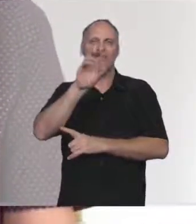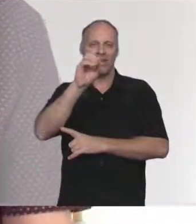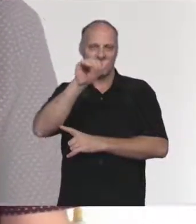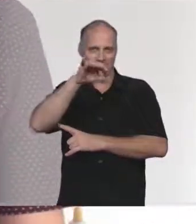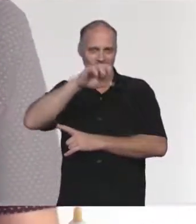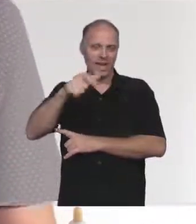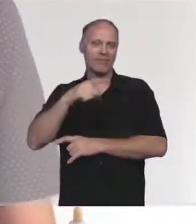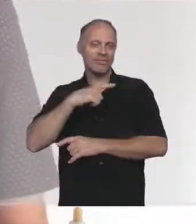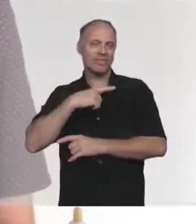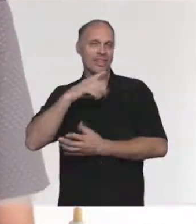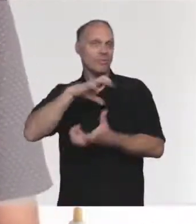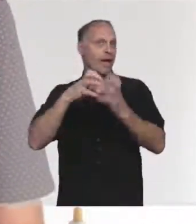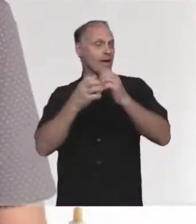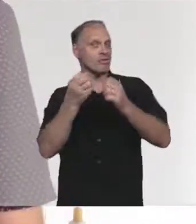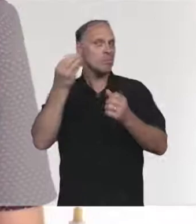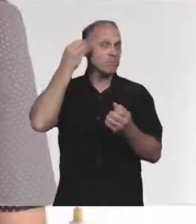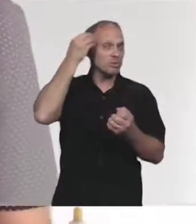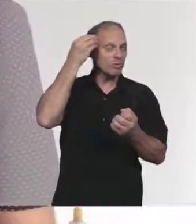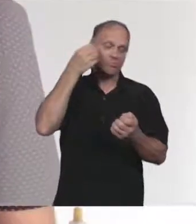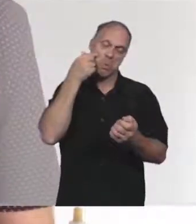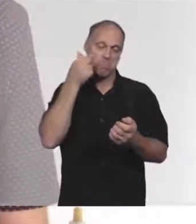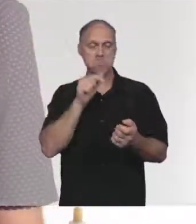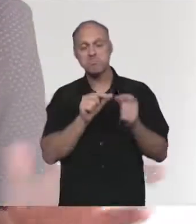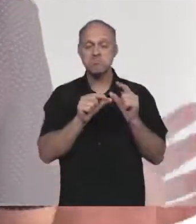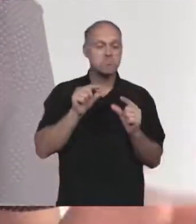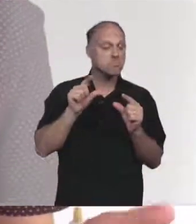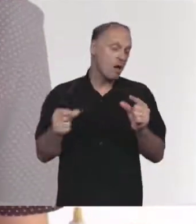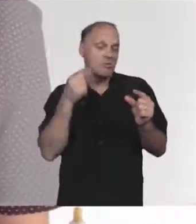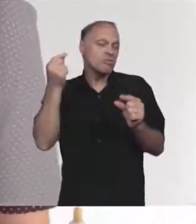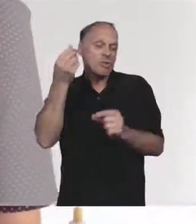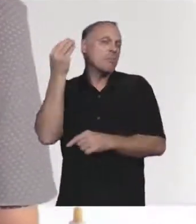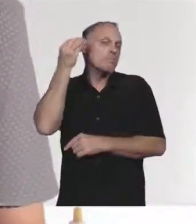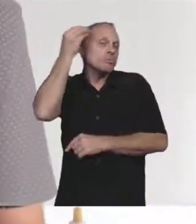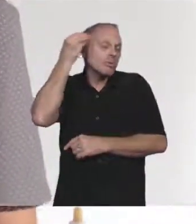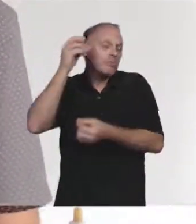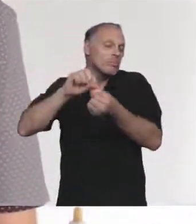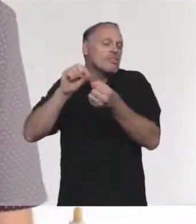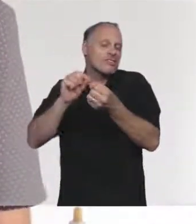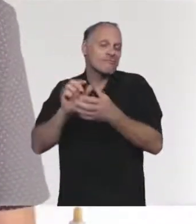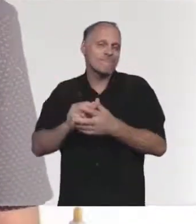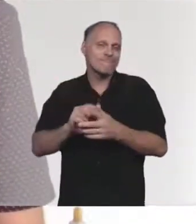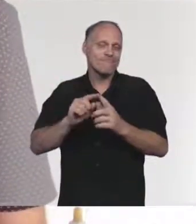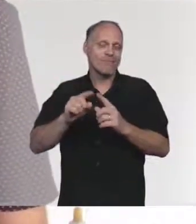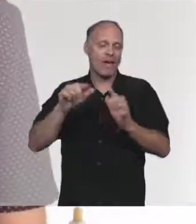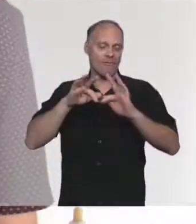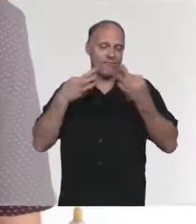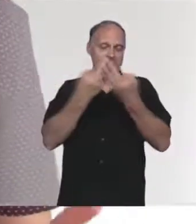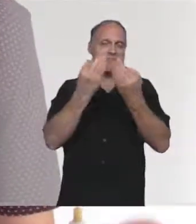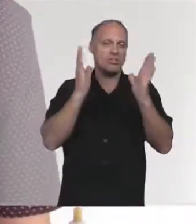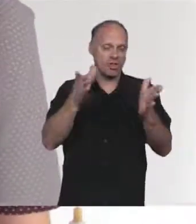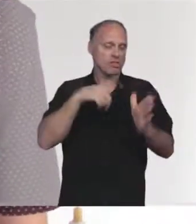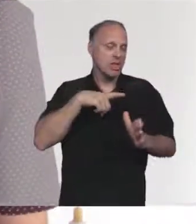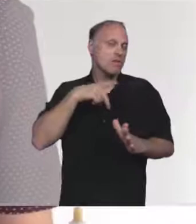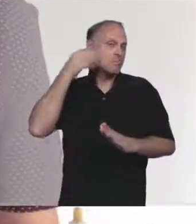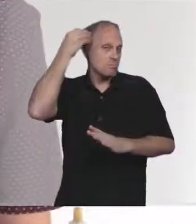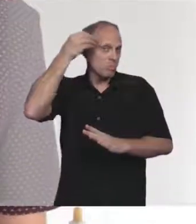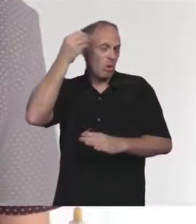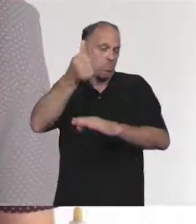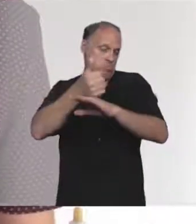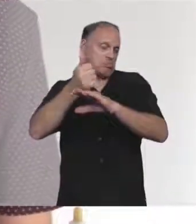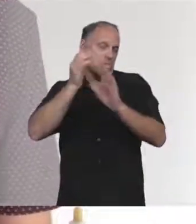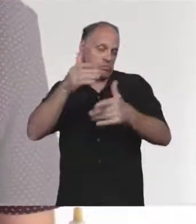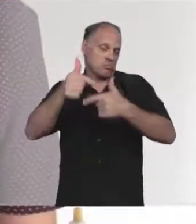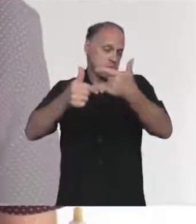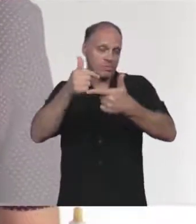psicologia. E aí eu... vou para psicologia, né? Na minha família tem psicólogos e